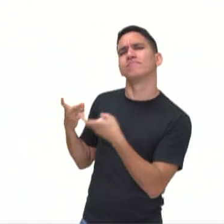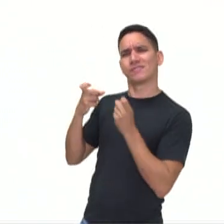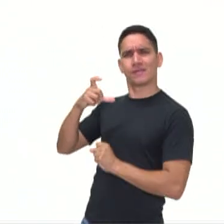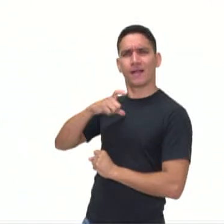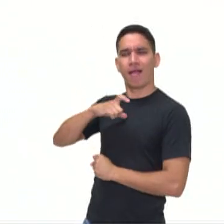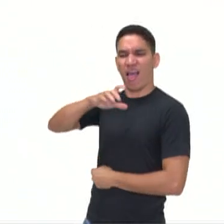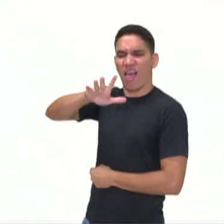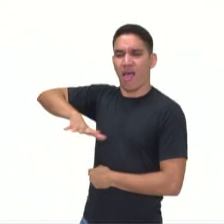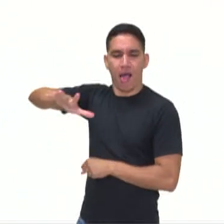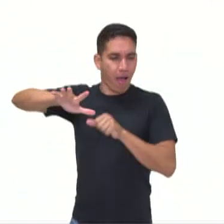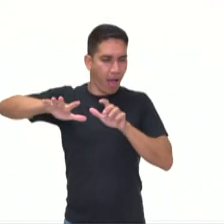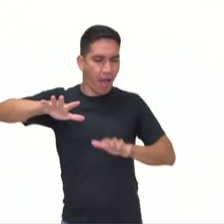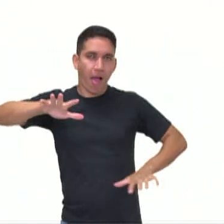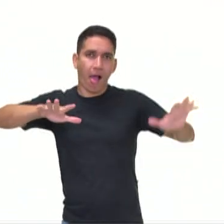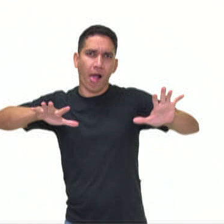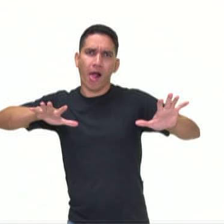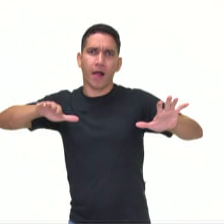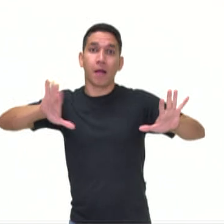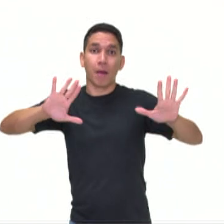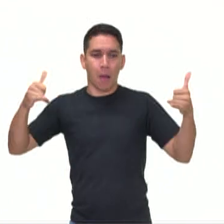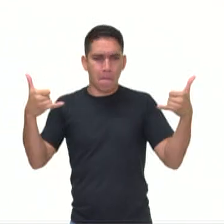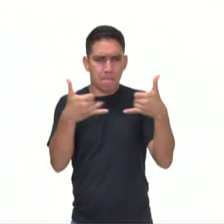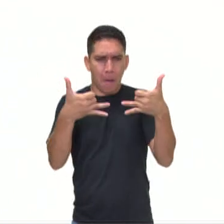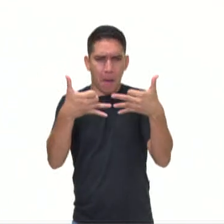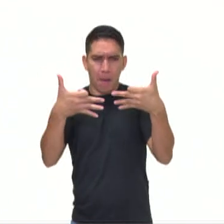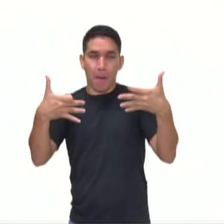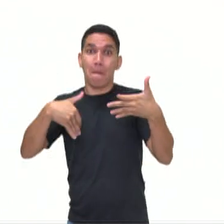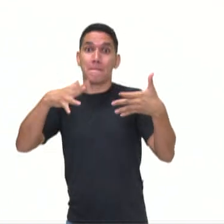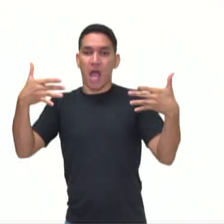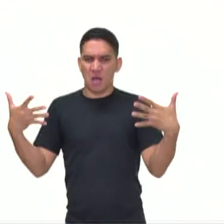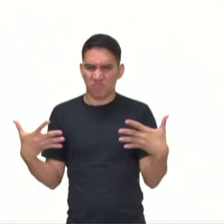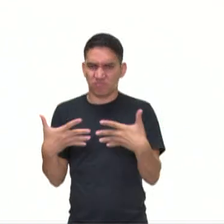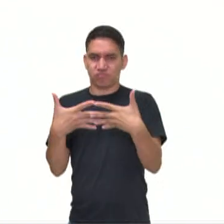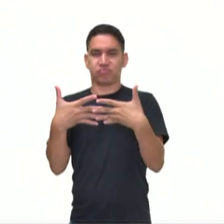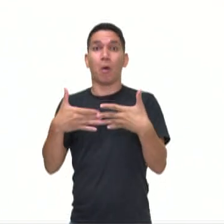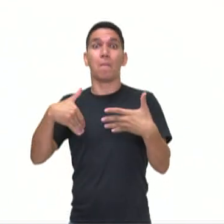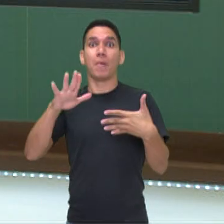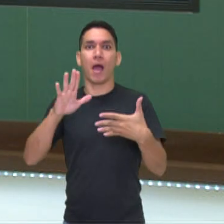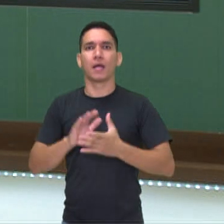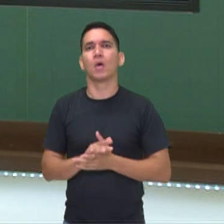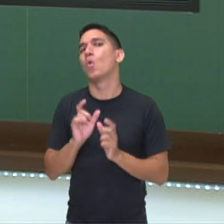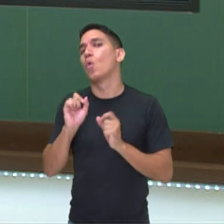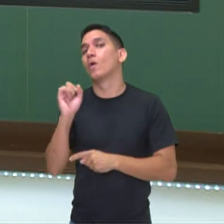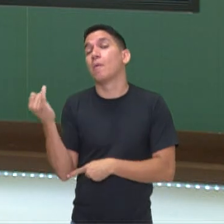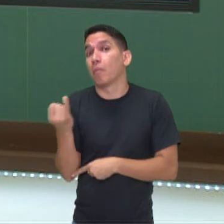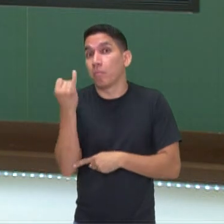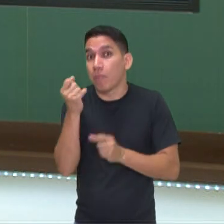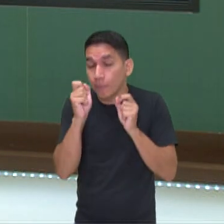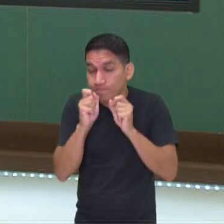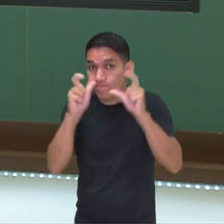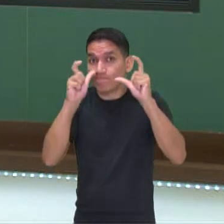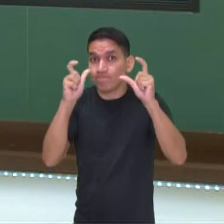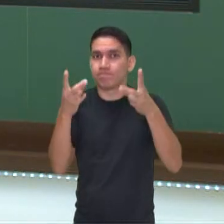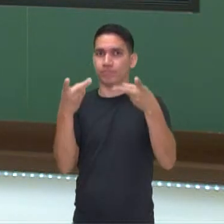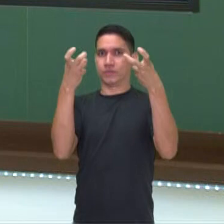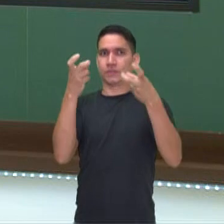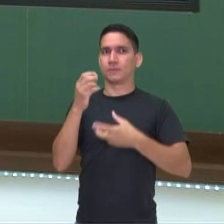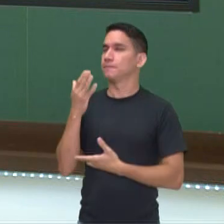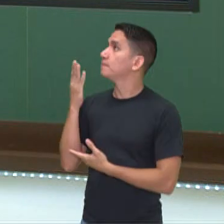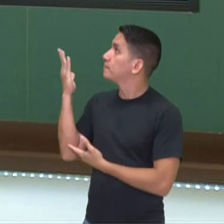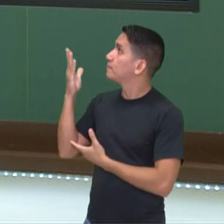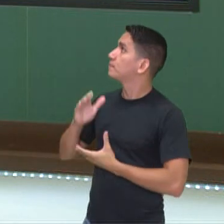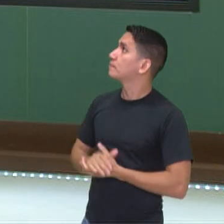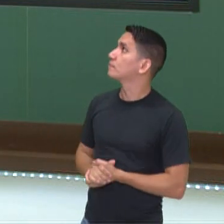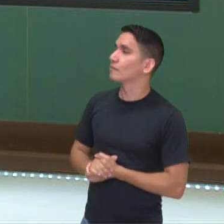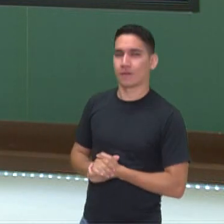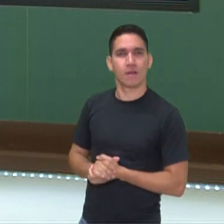existem áreas ali que estão mais ligadas com vários pontos de fibra ótica. Mas o que é importante você perceber é que